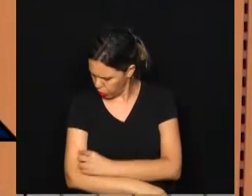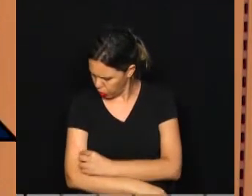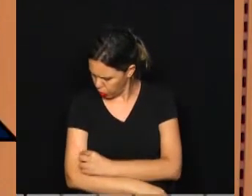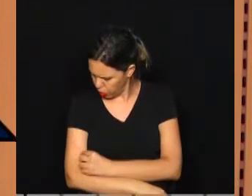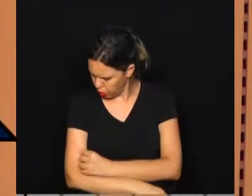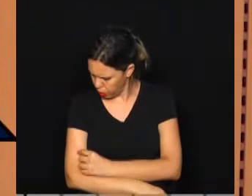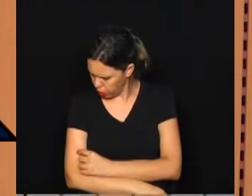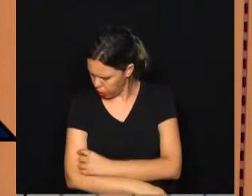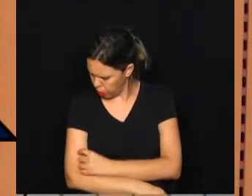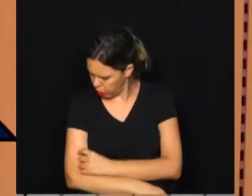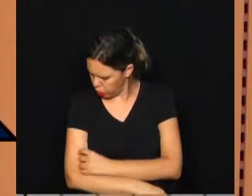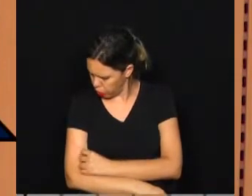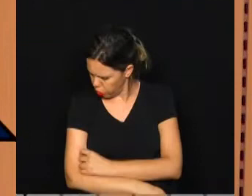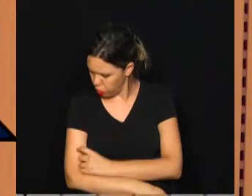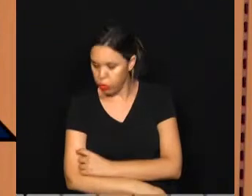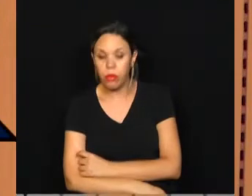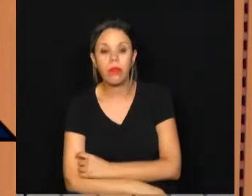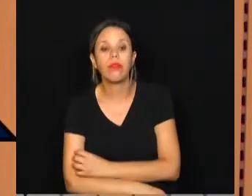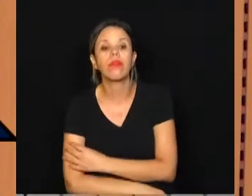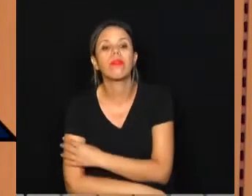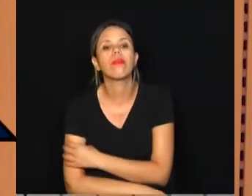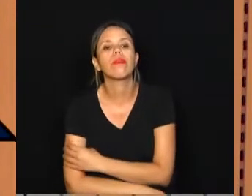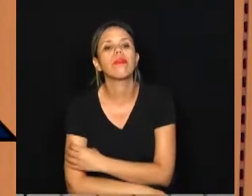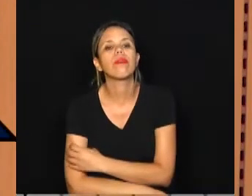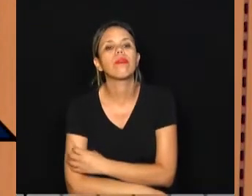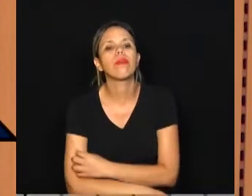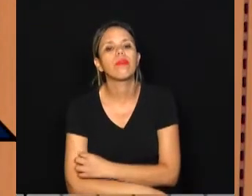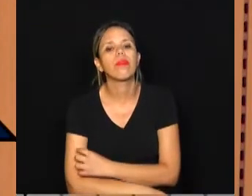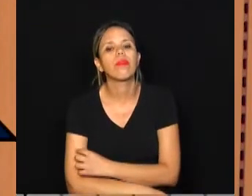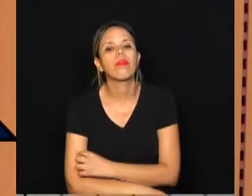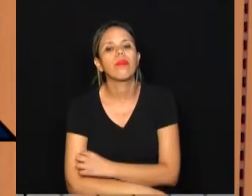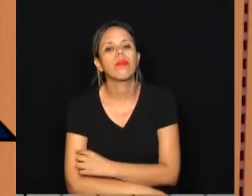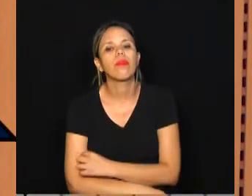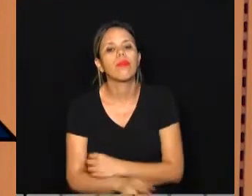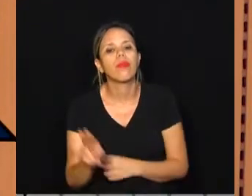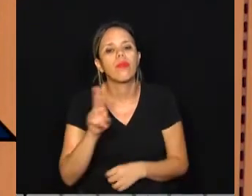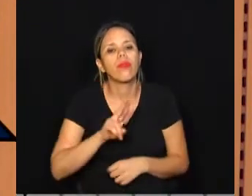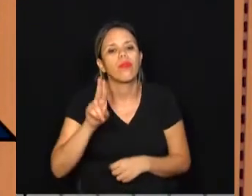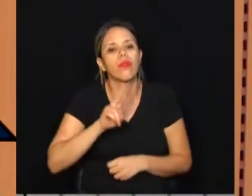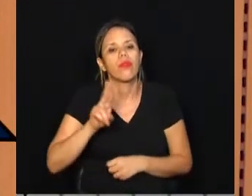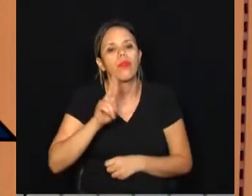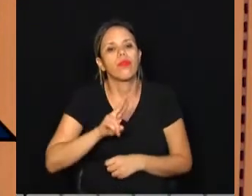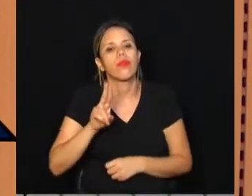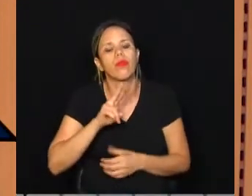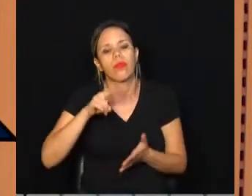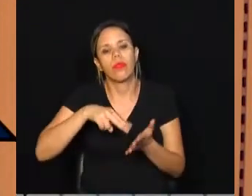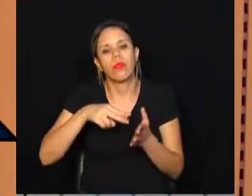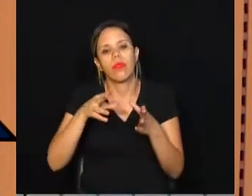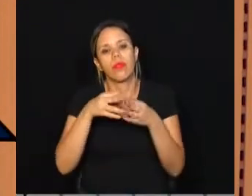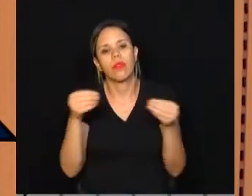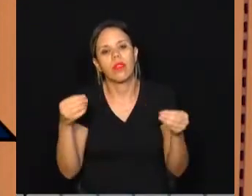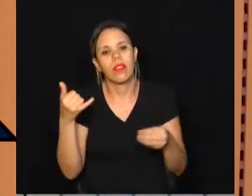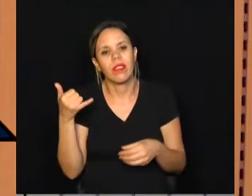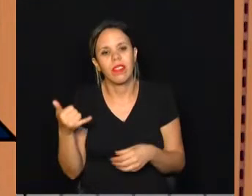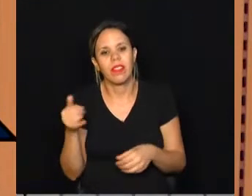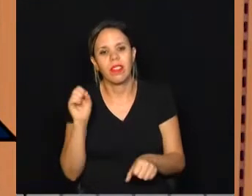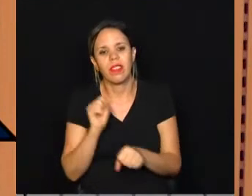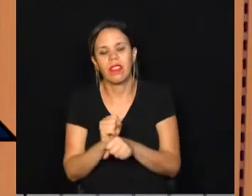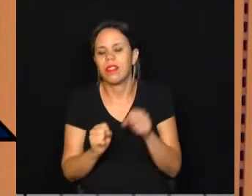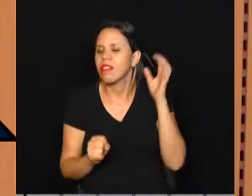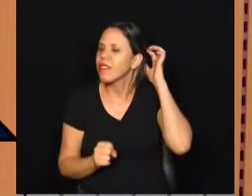Só que aquela tecnologia, né, que a gente tem utilizado, justamente quando você vai ler, ela some do seu...